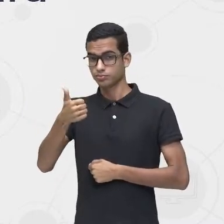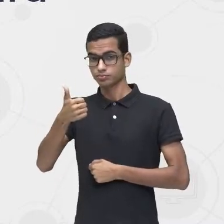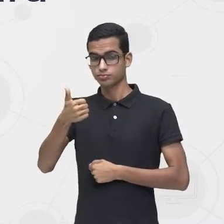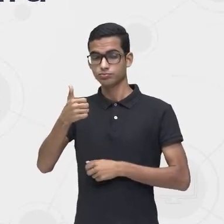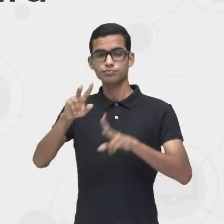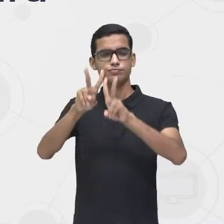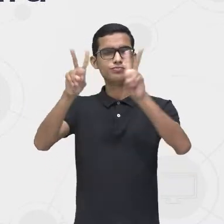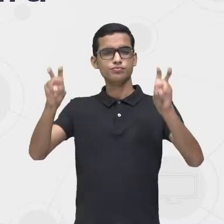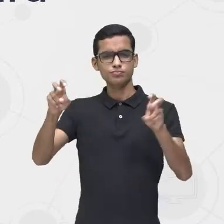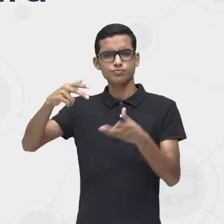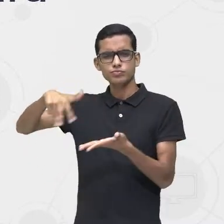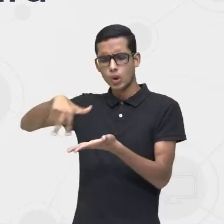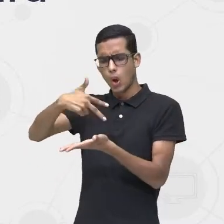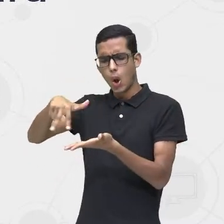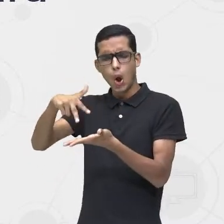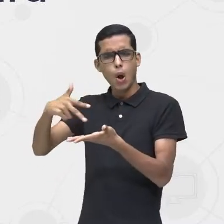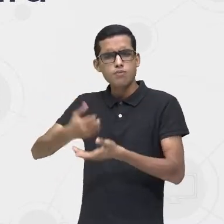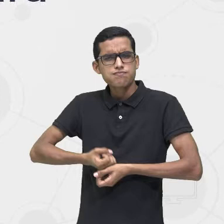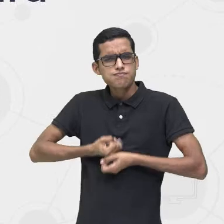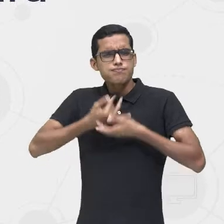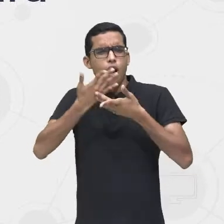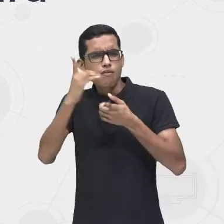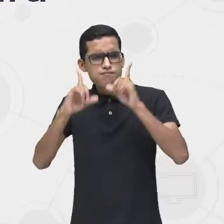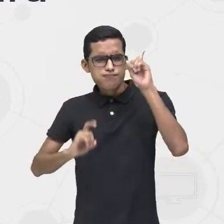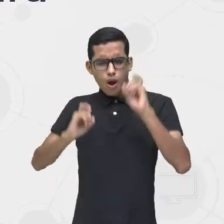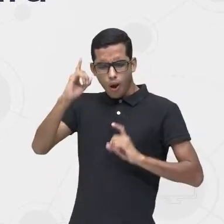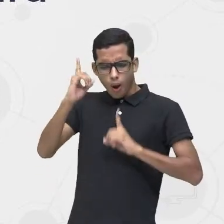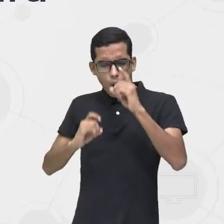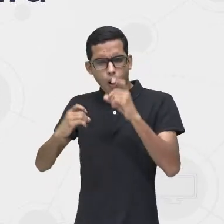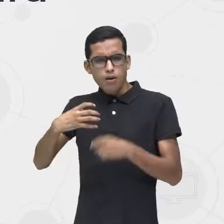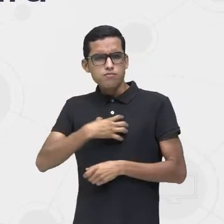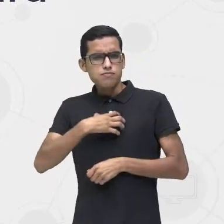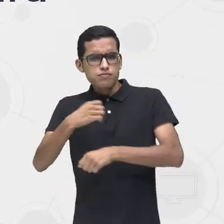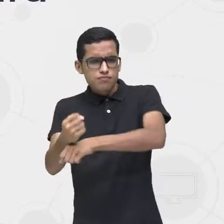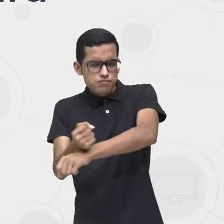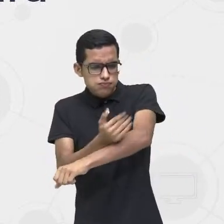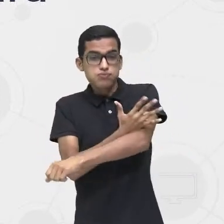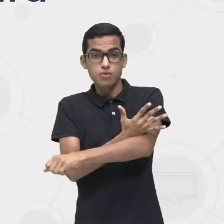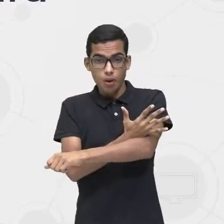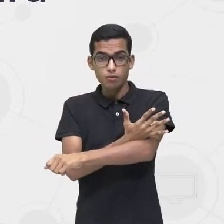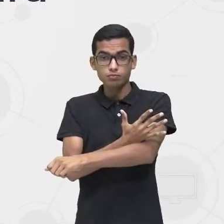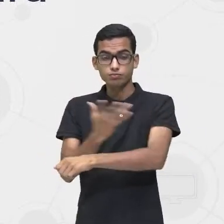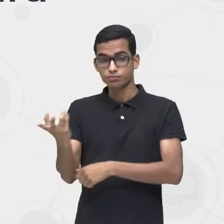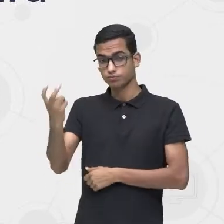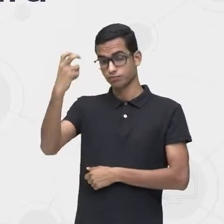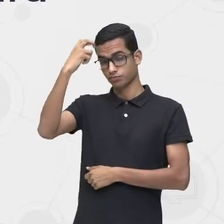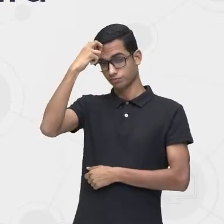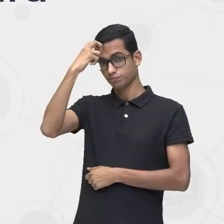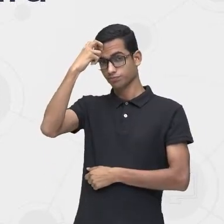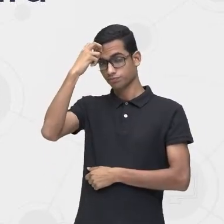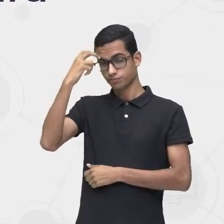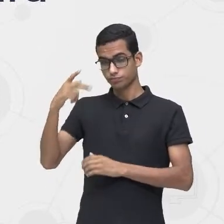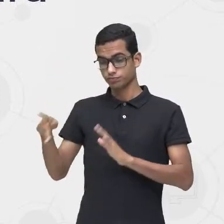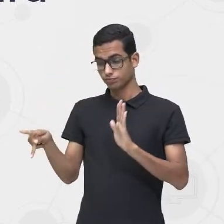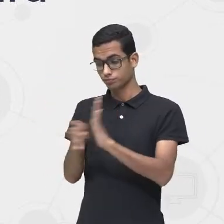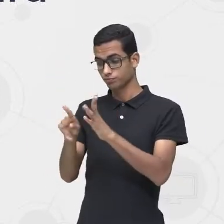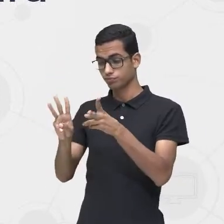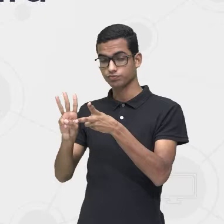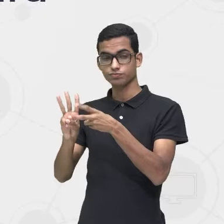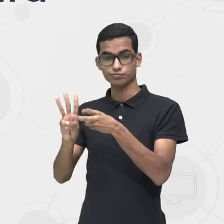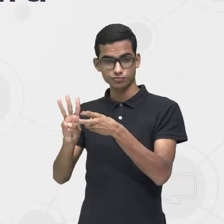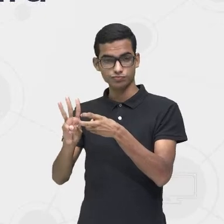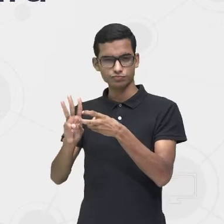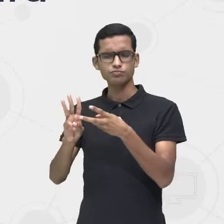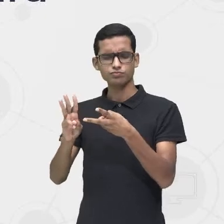a dança como expressão de sentimentos na cultura indígena. Esse é um conteúdo que muito